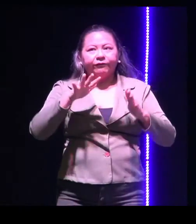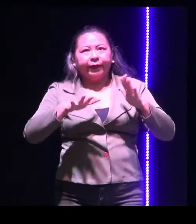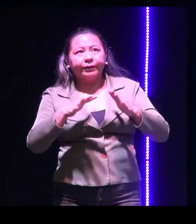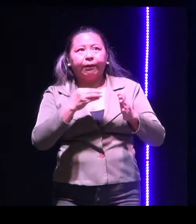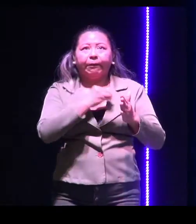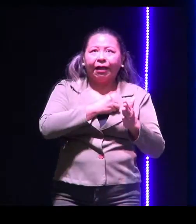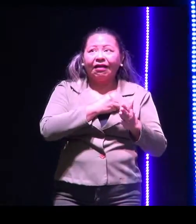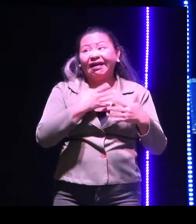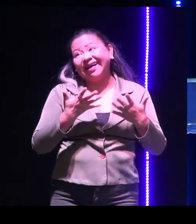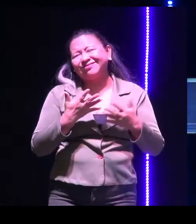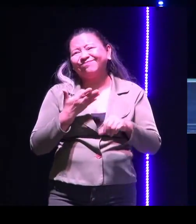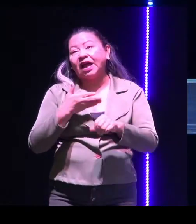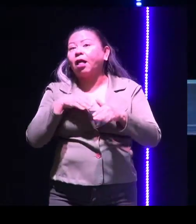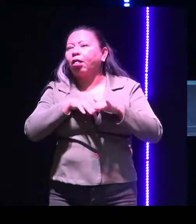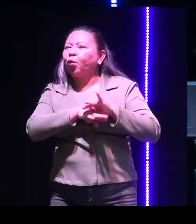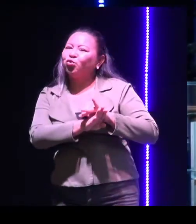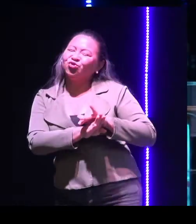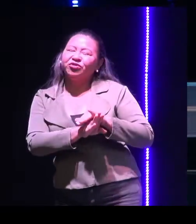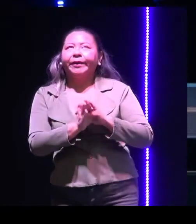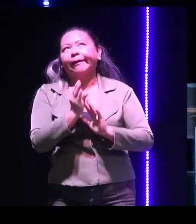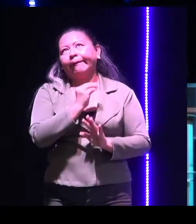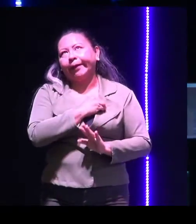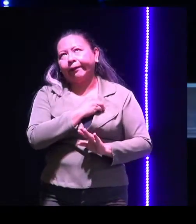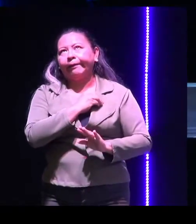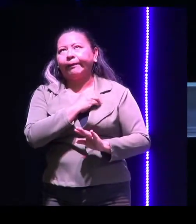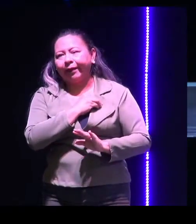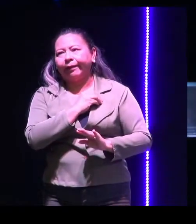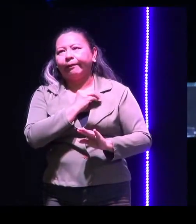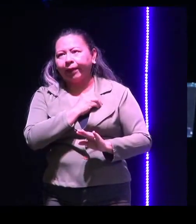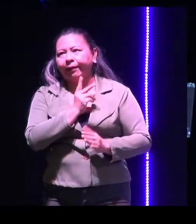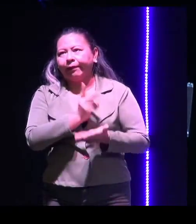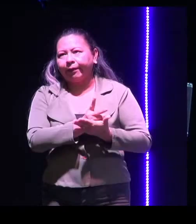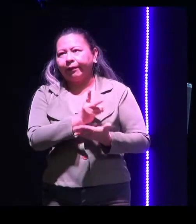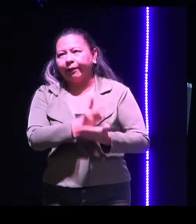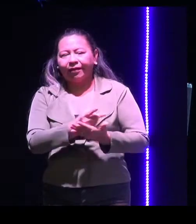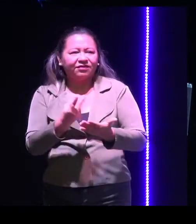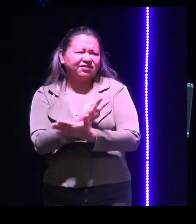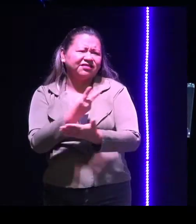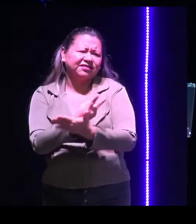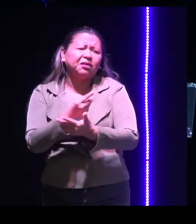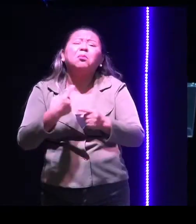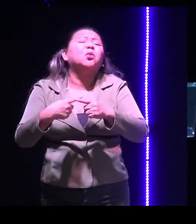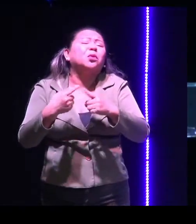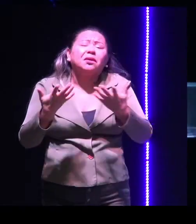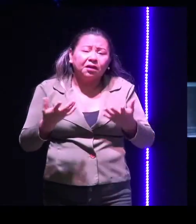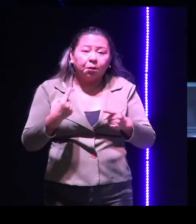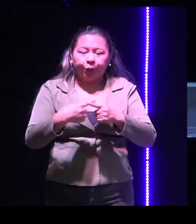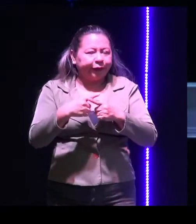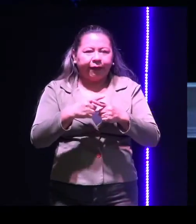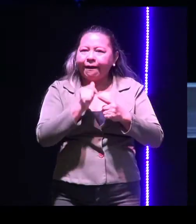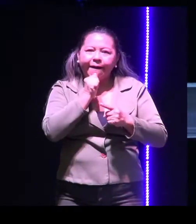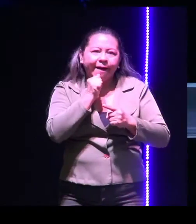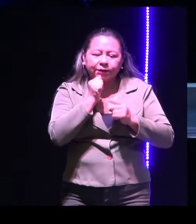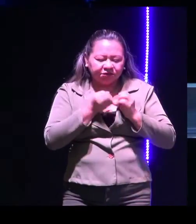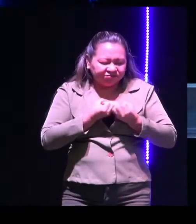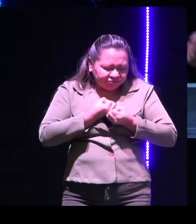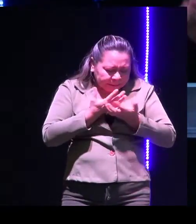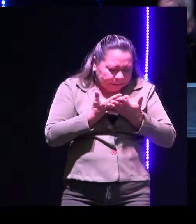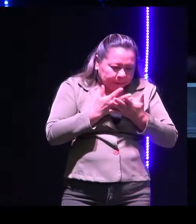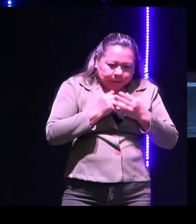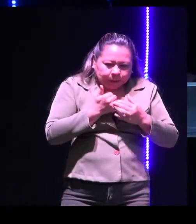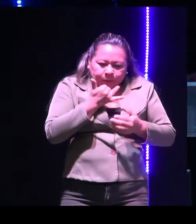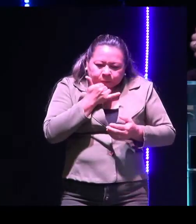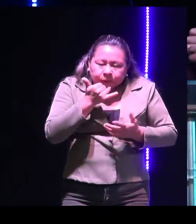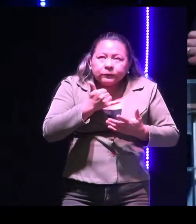ou outra, muitas vezes nós estamos voltando naquele mesmo erro. Por quê? Porque não foi resolvido ainda. Não foi